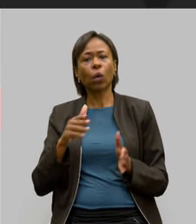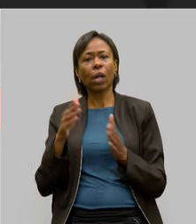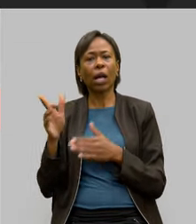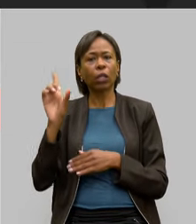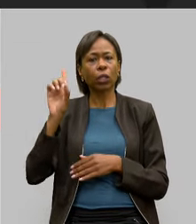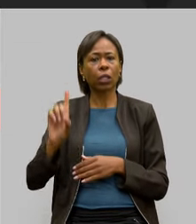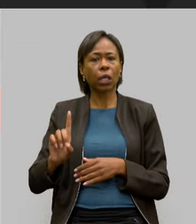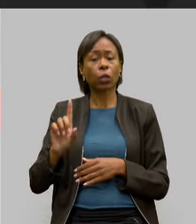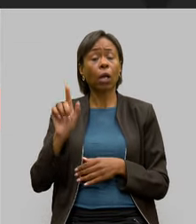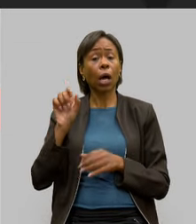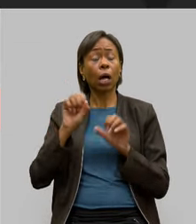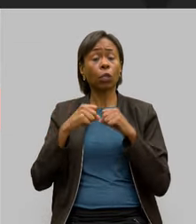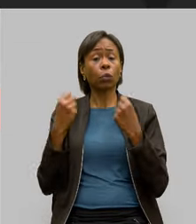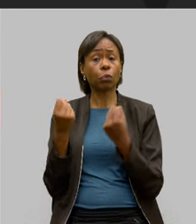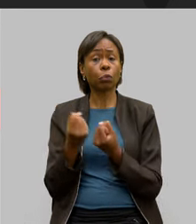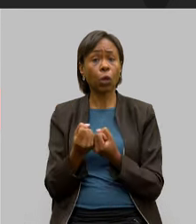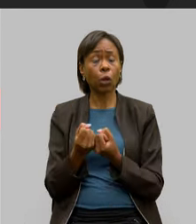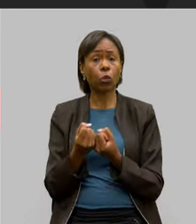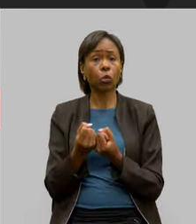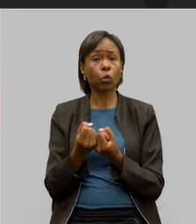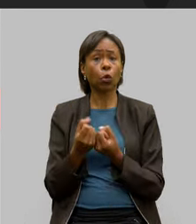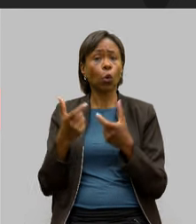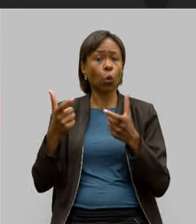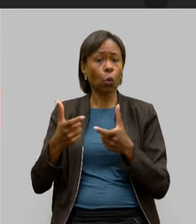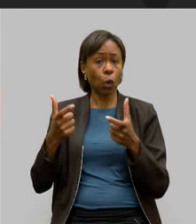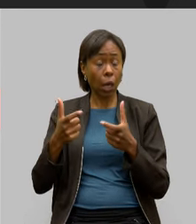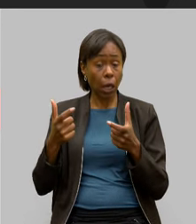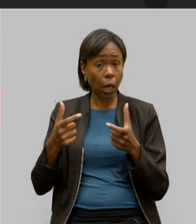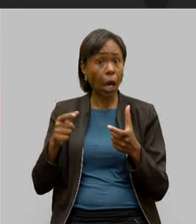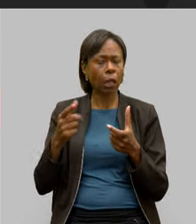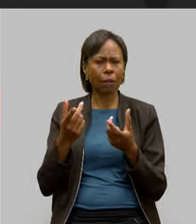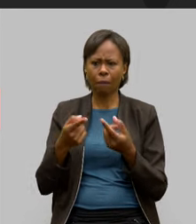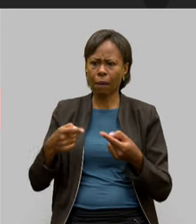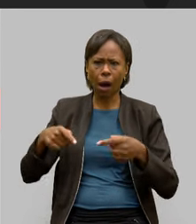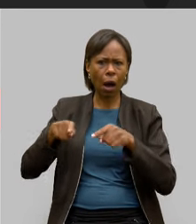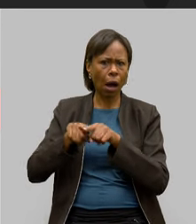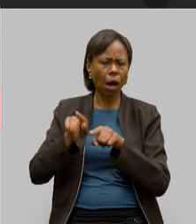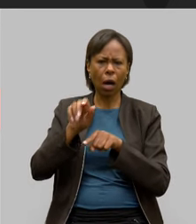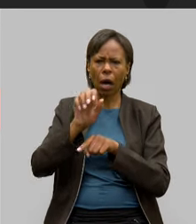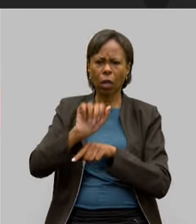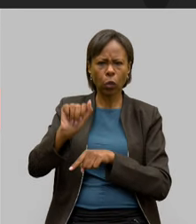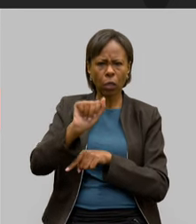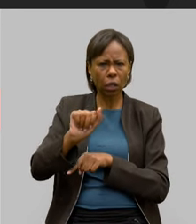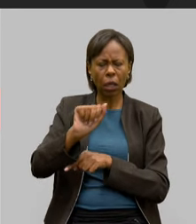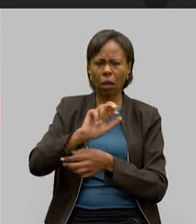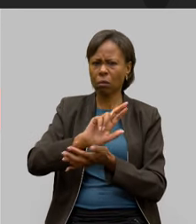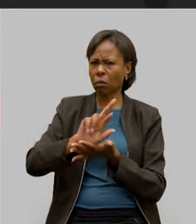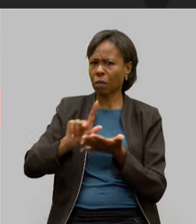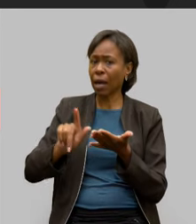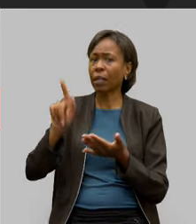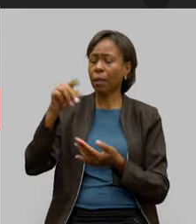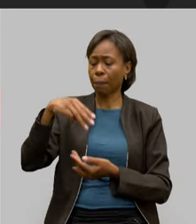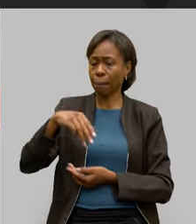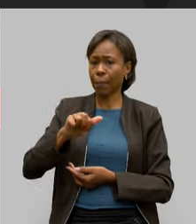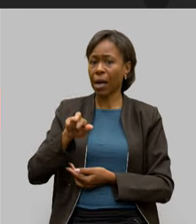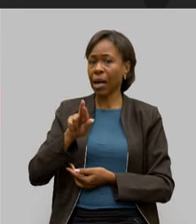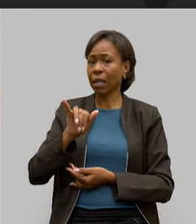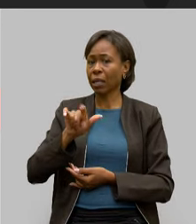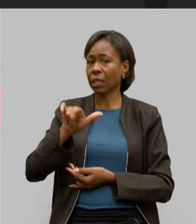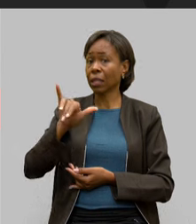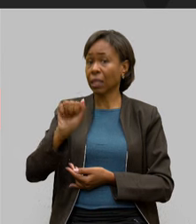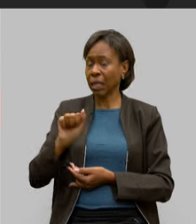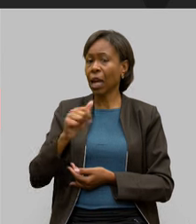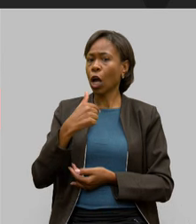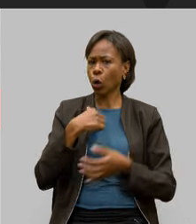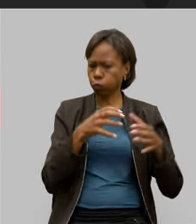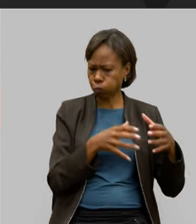simpósio lá em Maria né os grandes parceiros grandes associações Estão lá em María e levei uma turma lá a gente